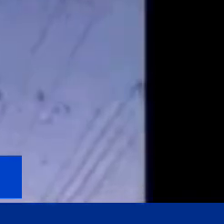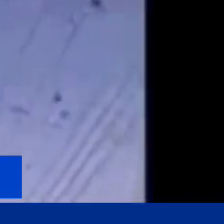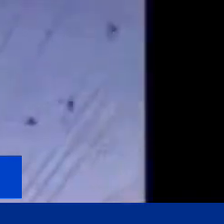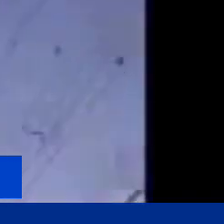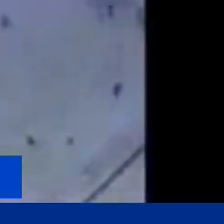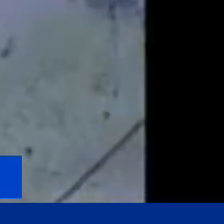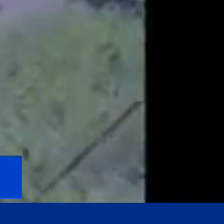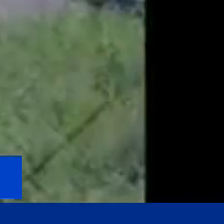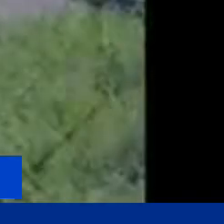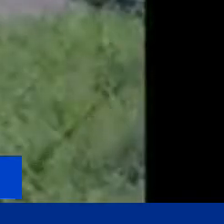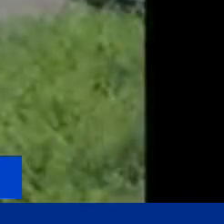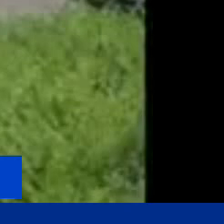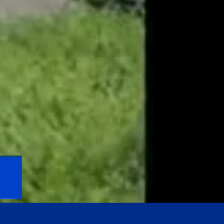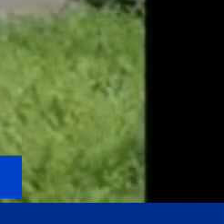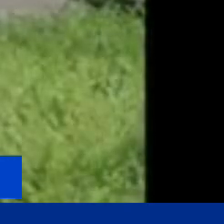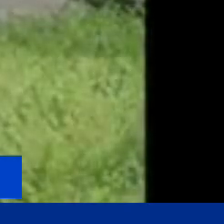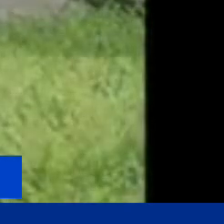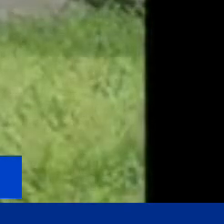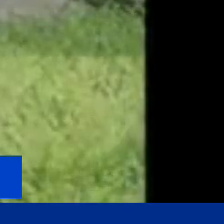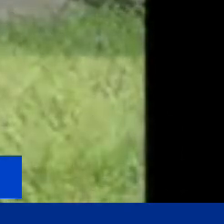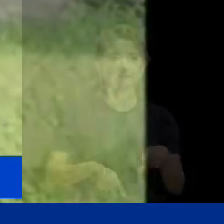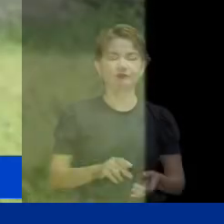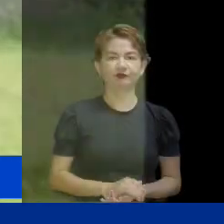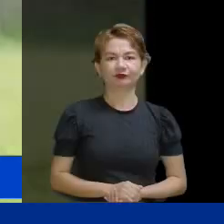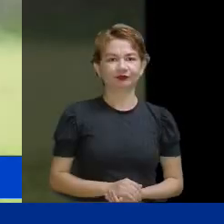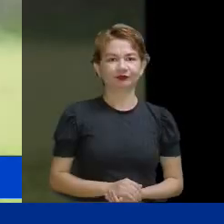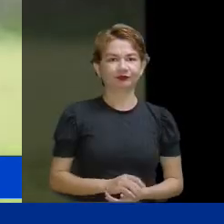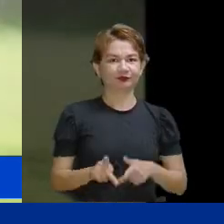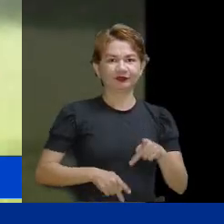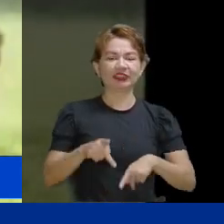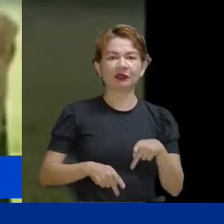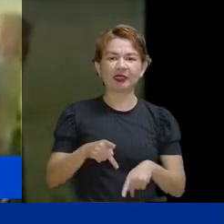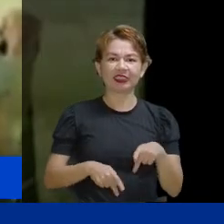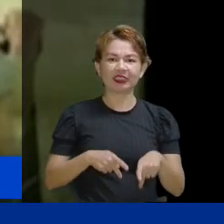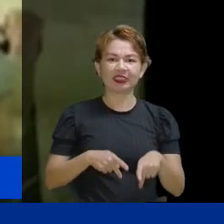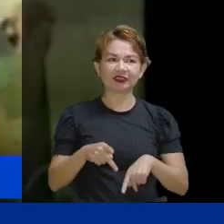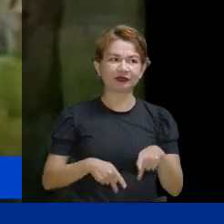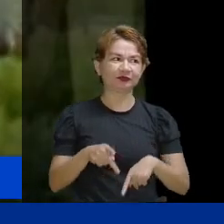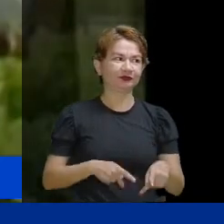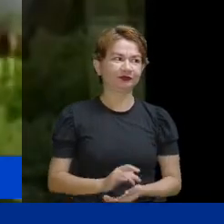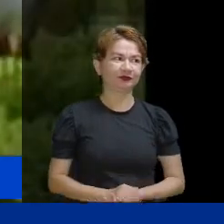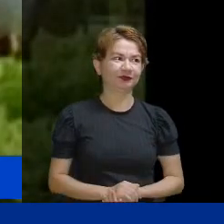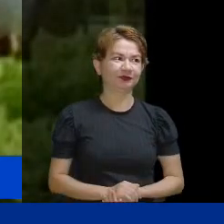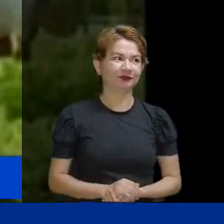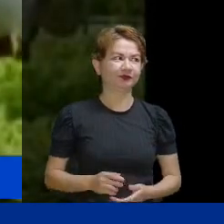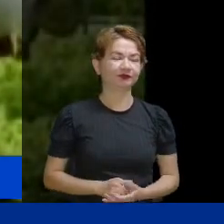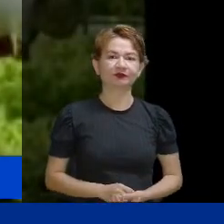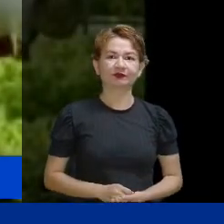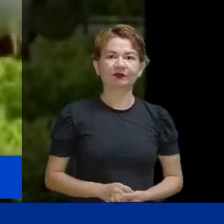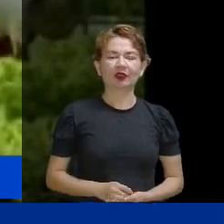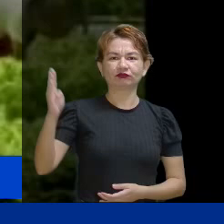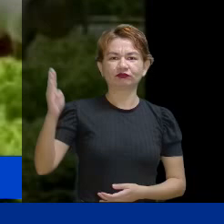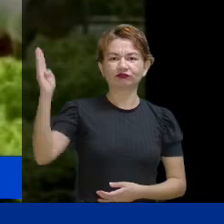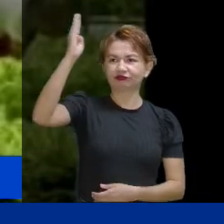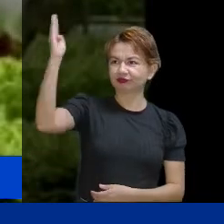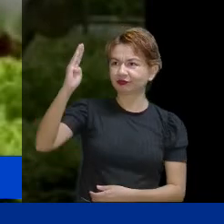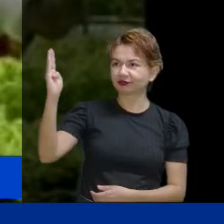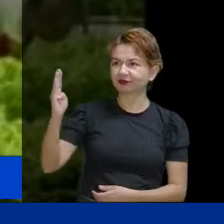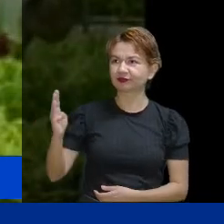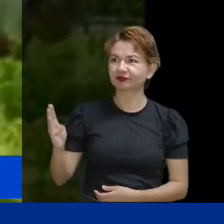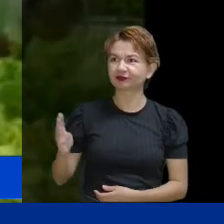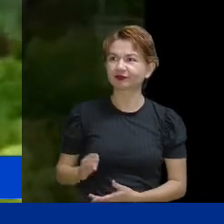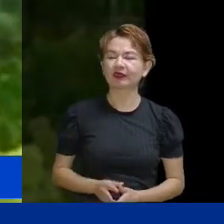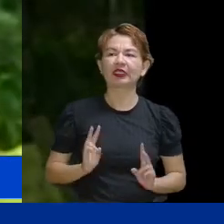Eia, povo destemido, deste rincão